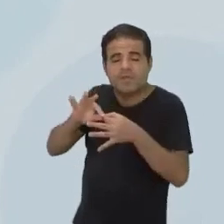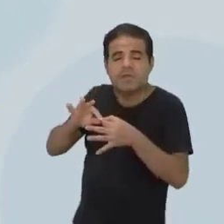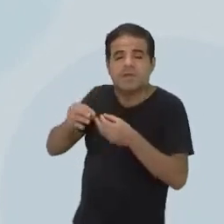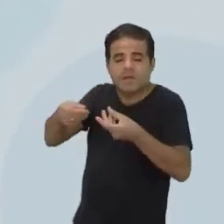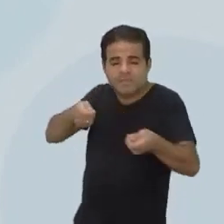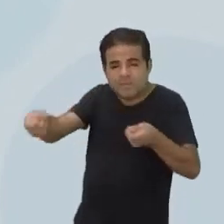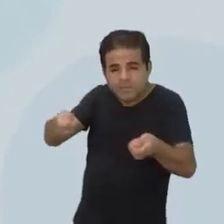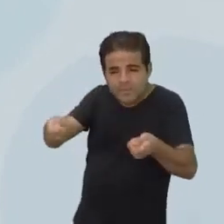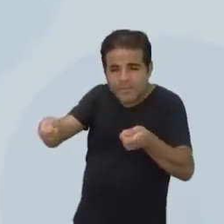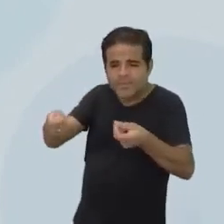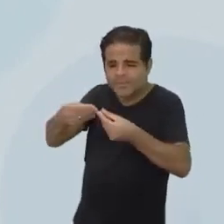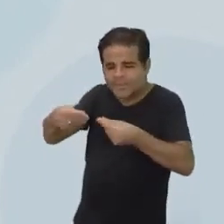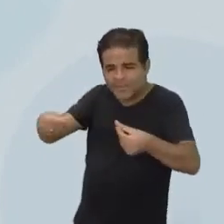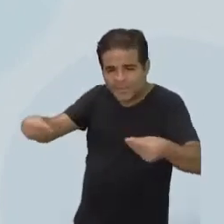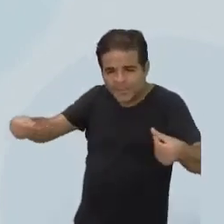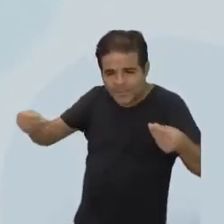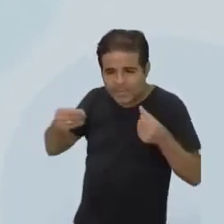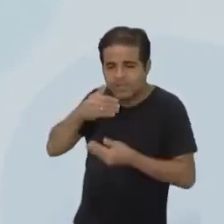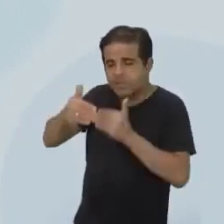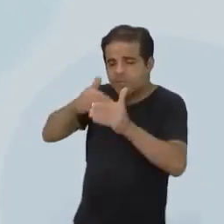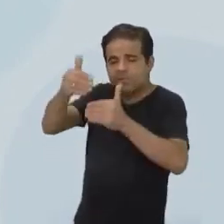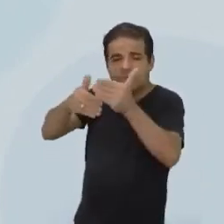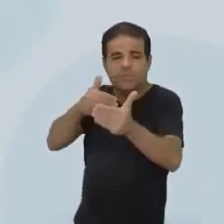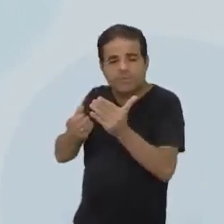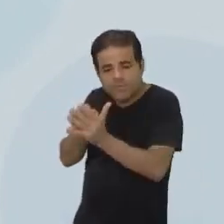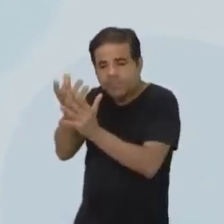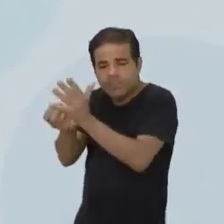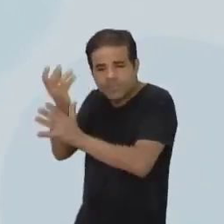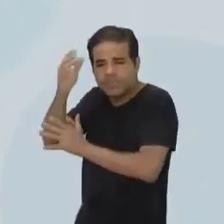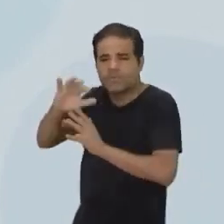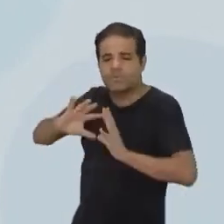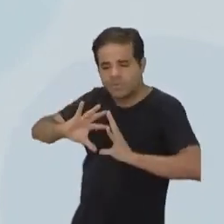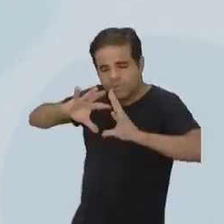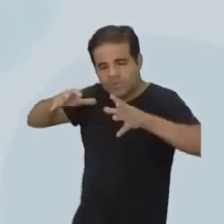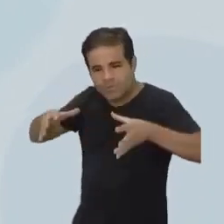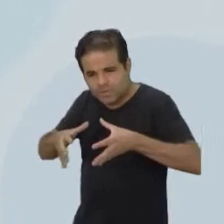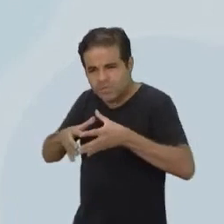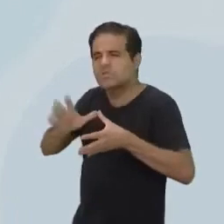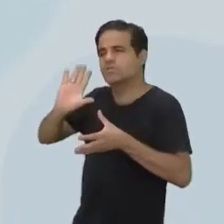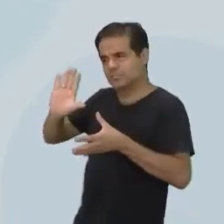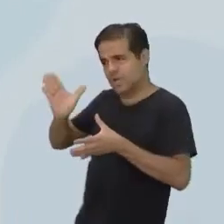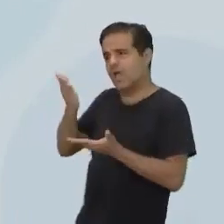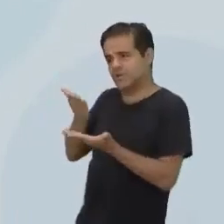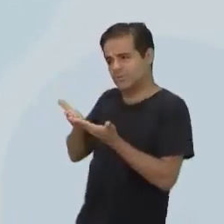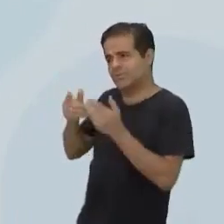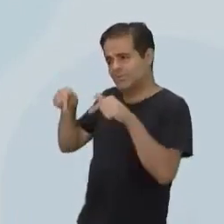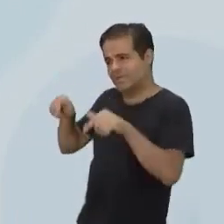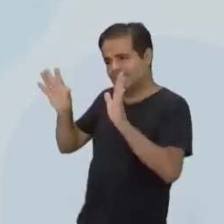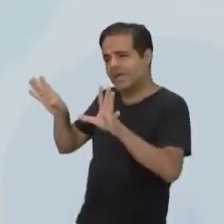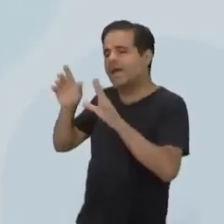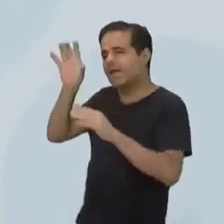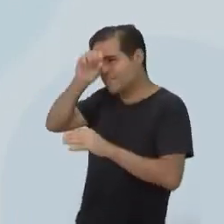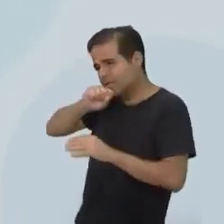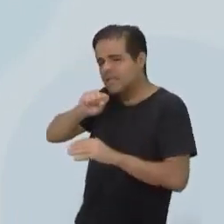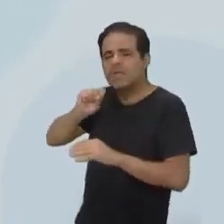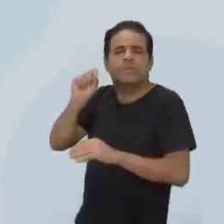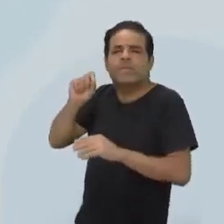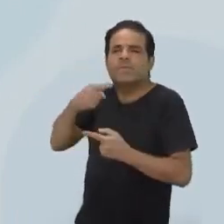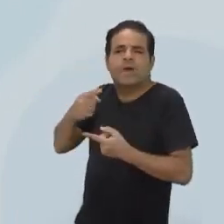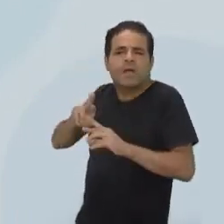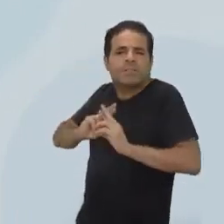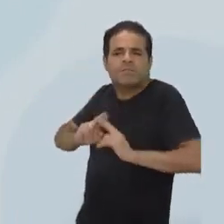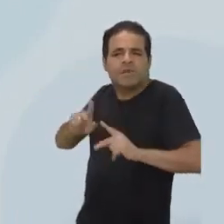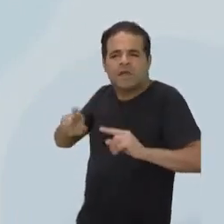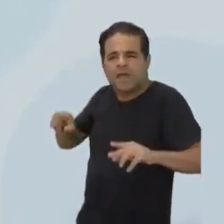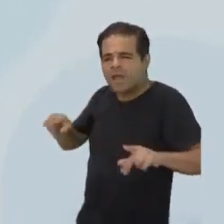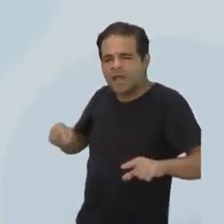minerais cristalizados dentro do processo de formação aí. Então, a gente já estudou isso. E aí, a questão, né? Por que que elas são